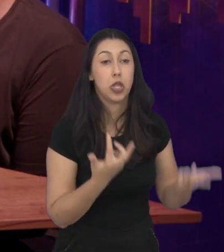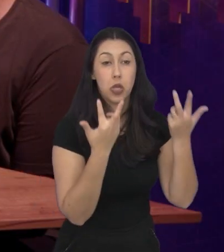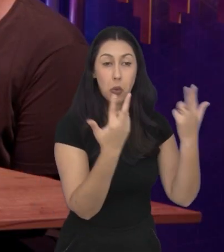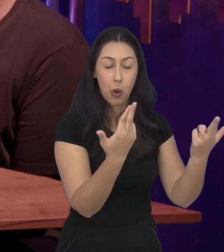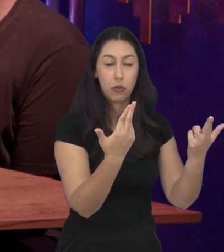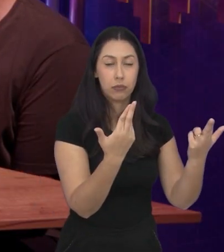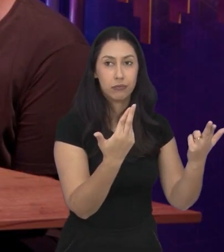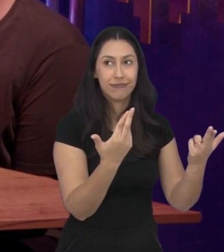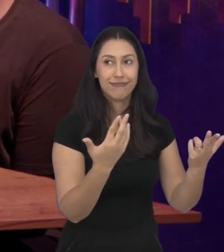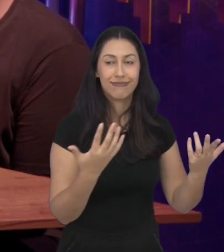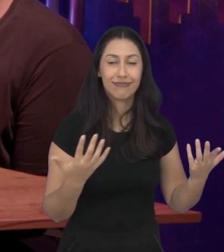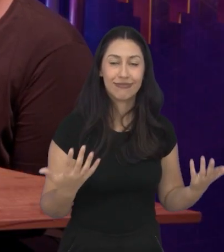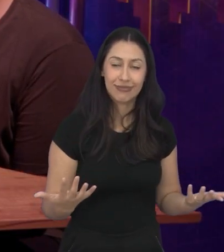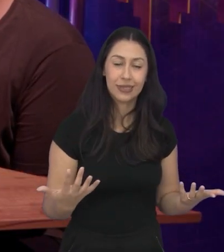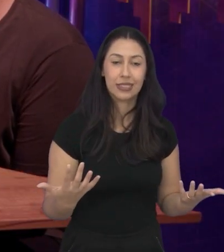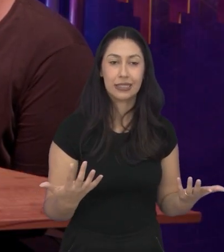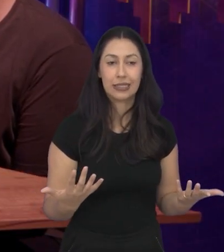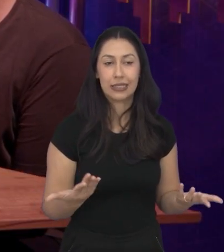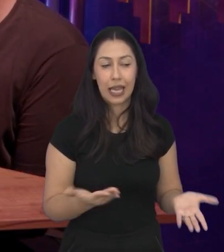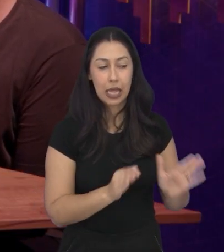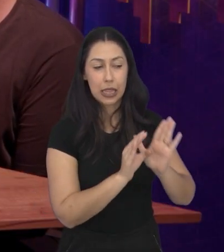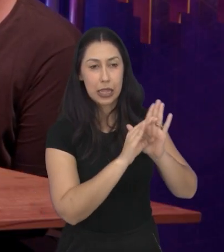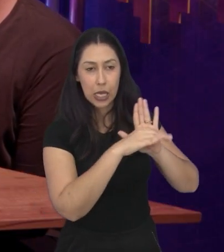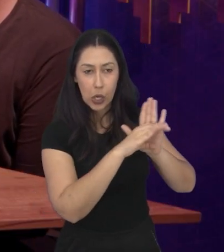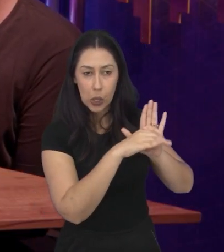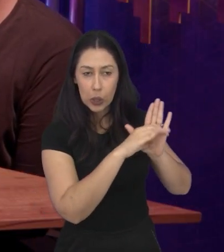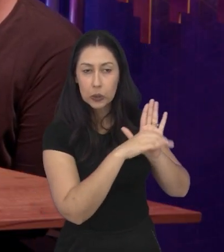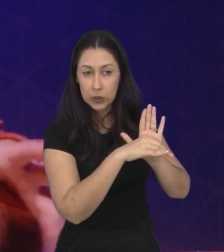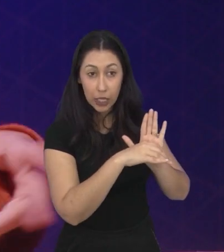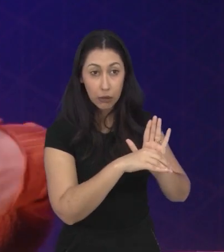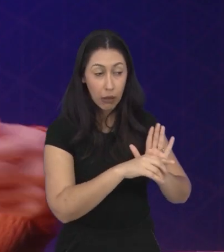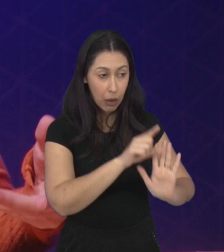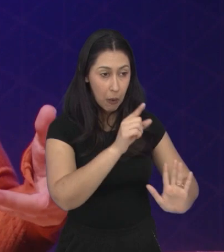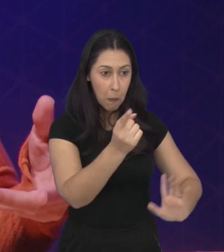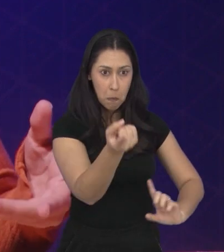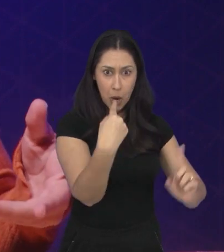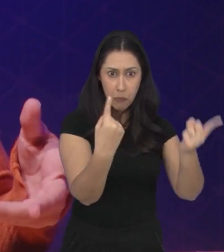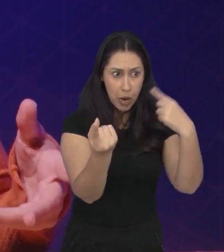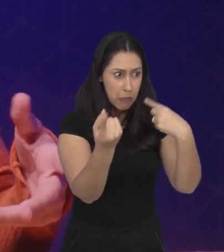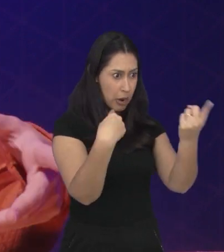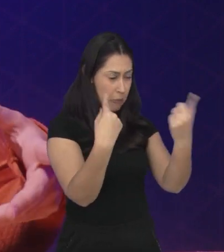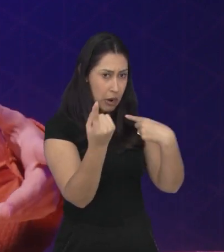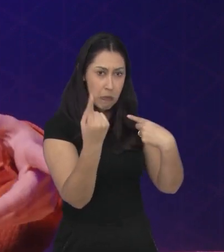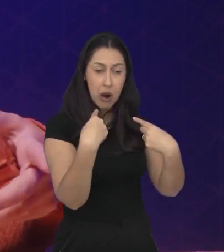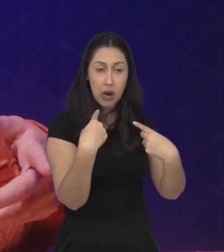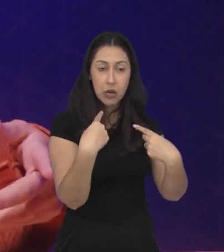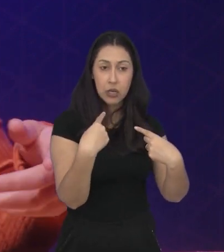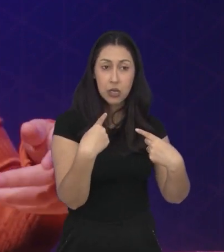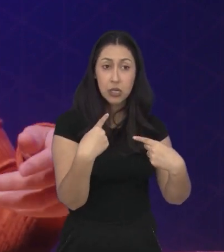maneira, e assim... esse conceito do determinismo basicamente vai dizer que